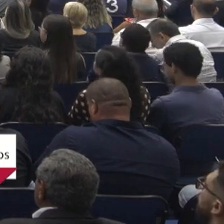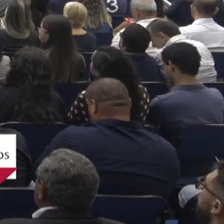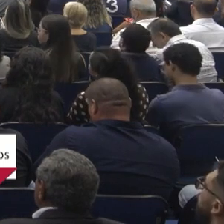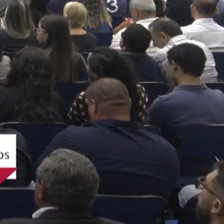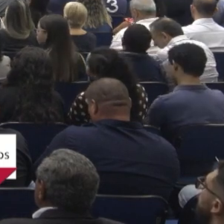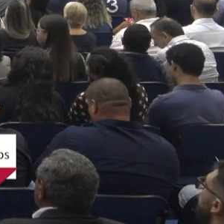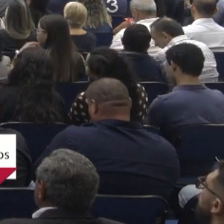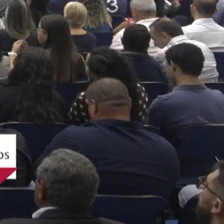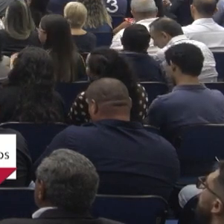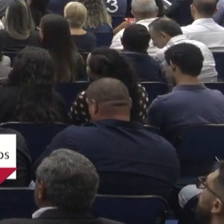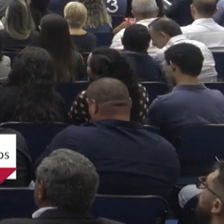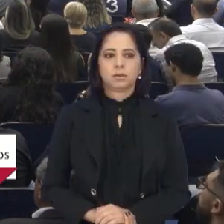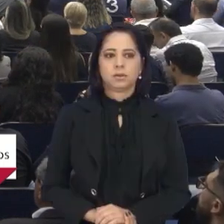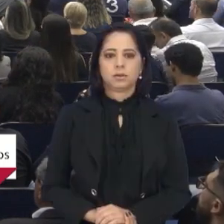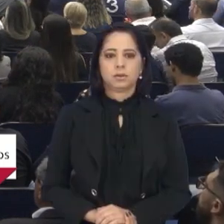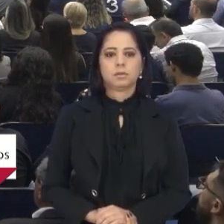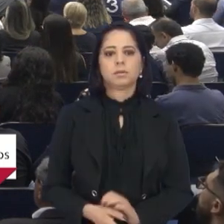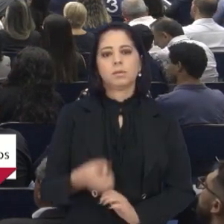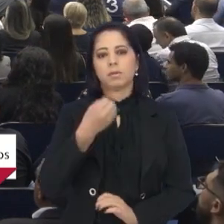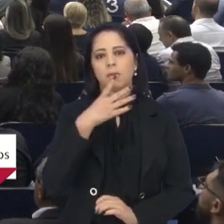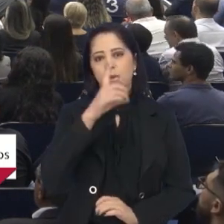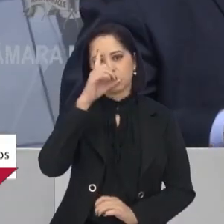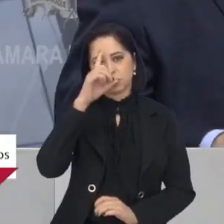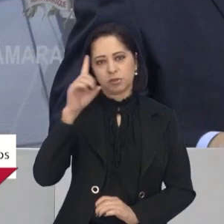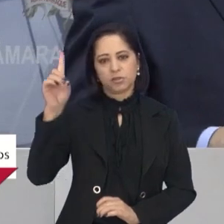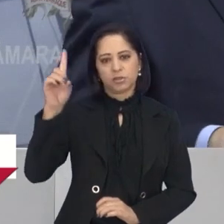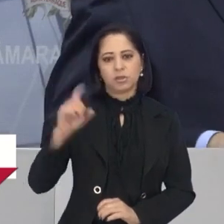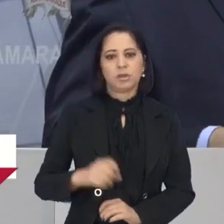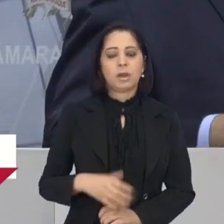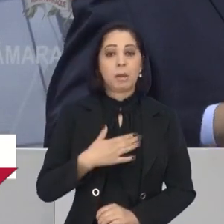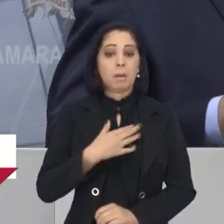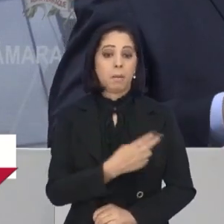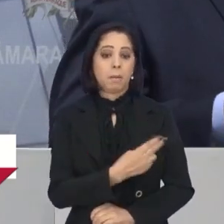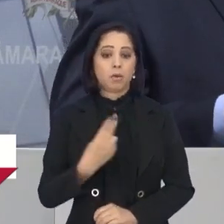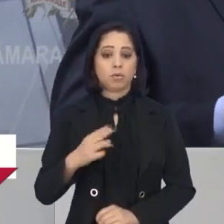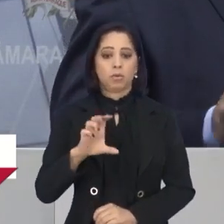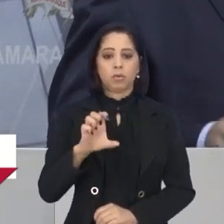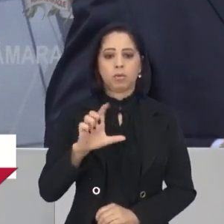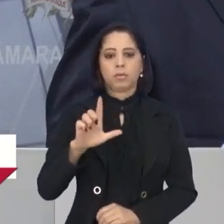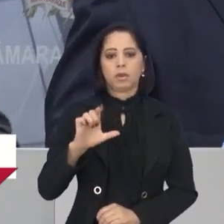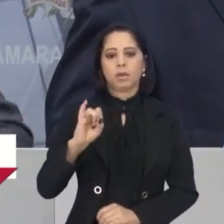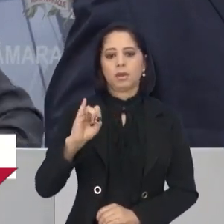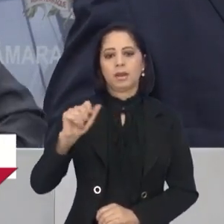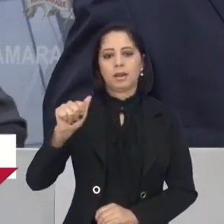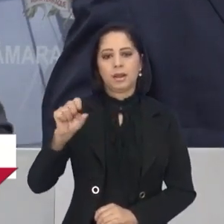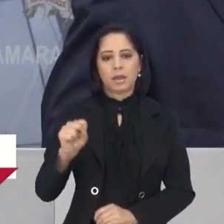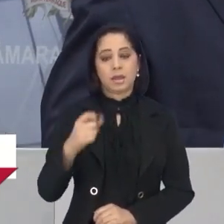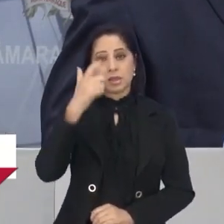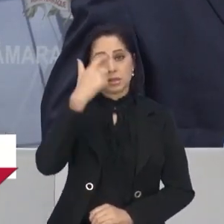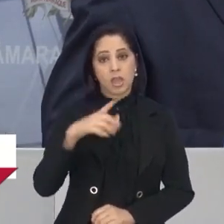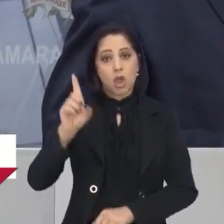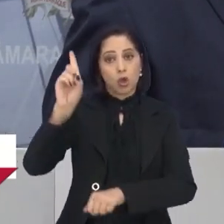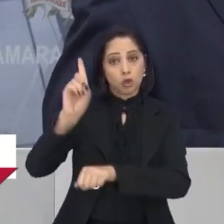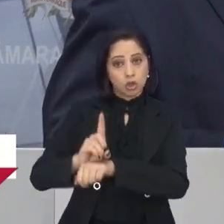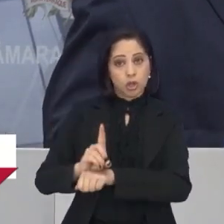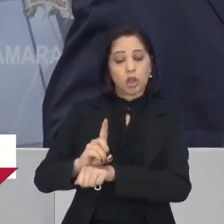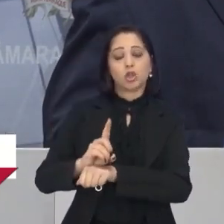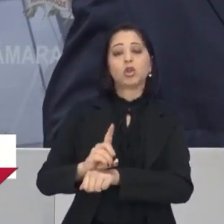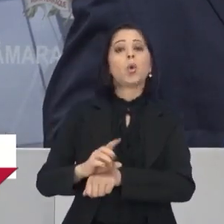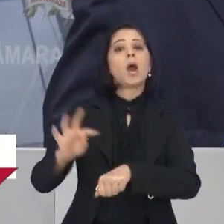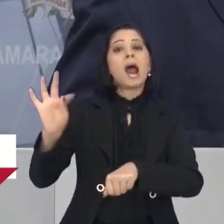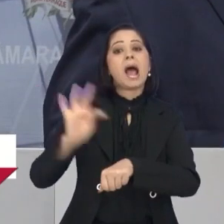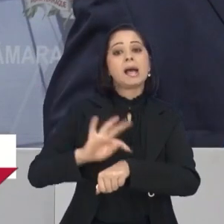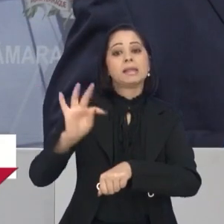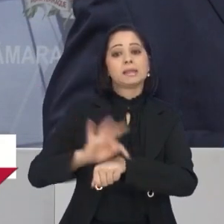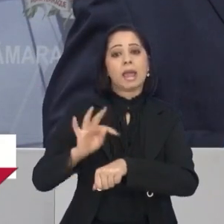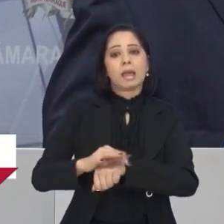tá bem Bom dia a todos meu nome é nias sou Estou como diretor técnico do tribunal da sétima Diretoria